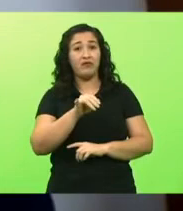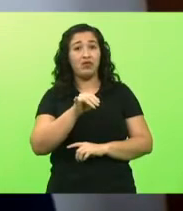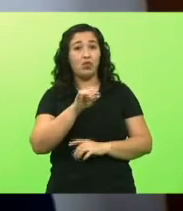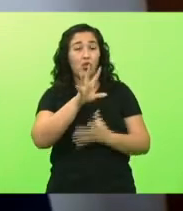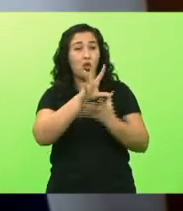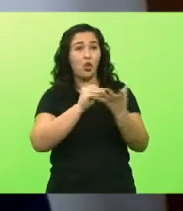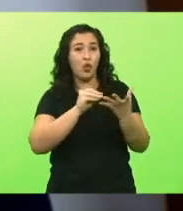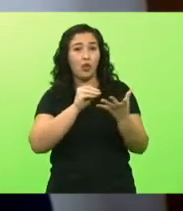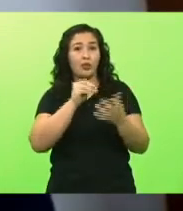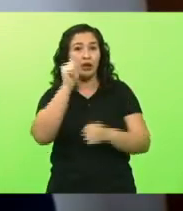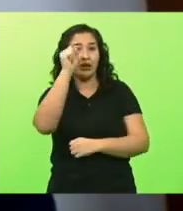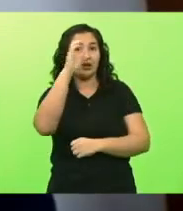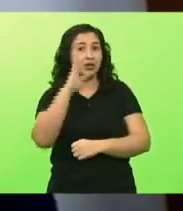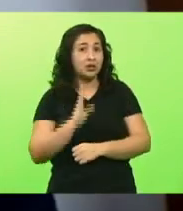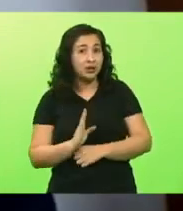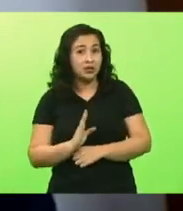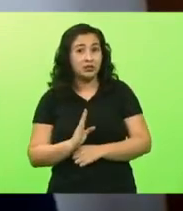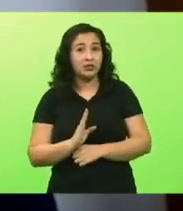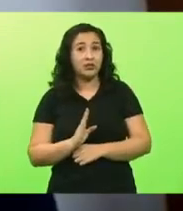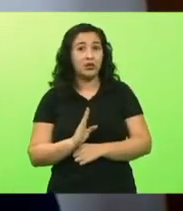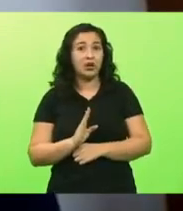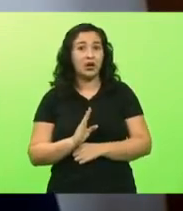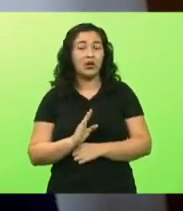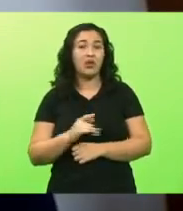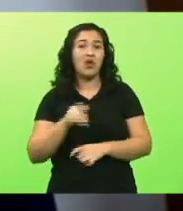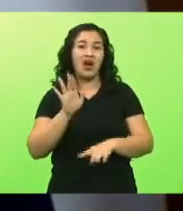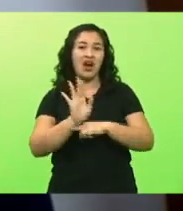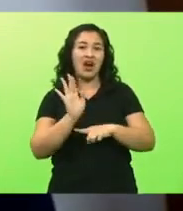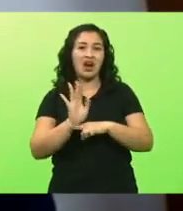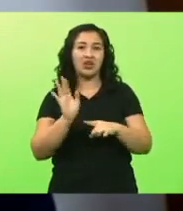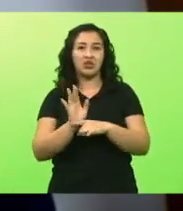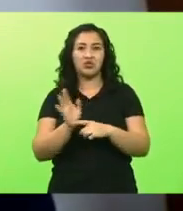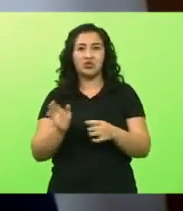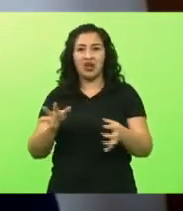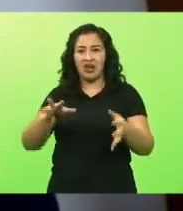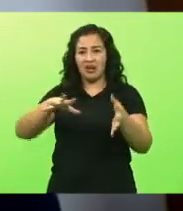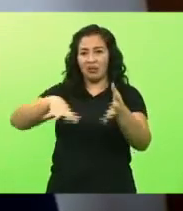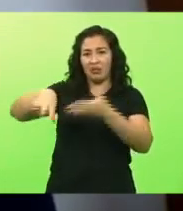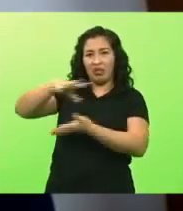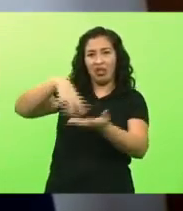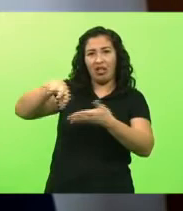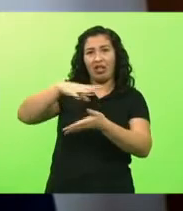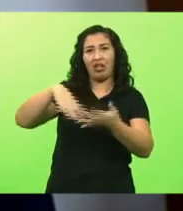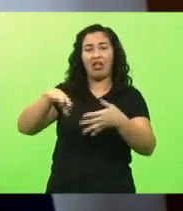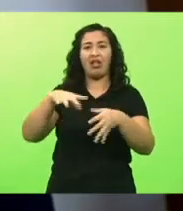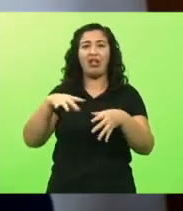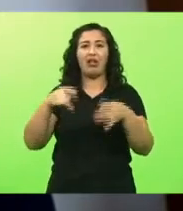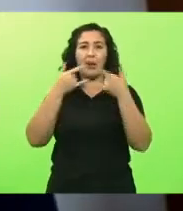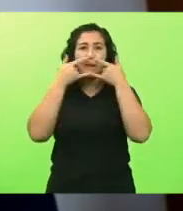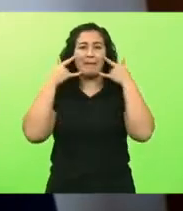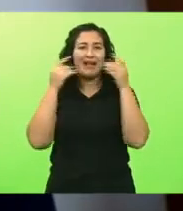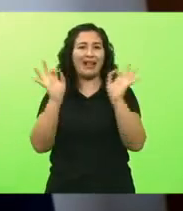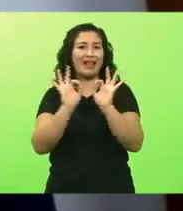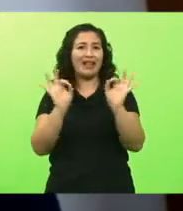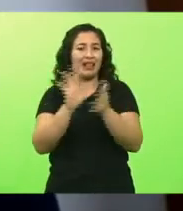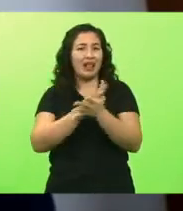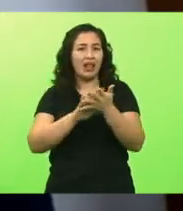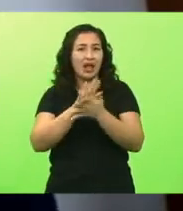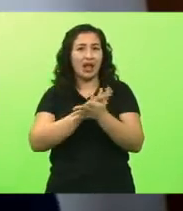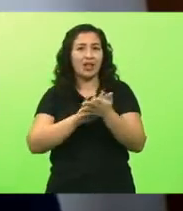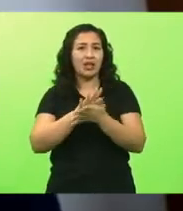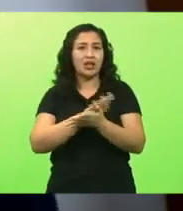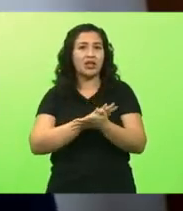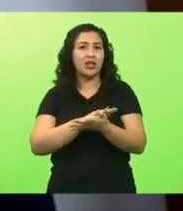andar sem máscara, promover aglomerações sem máscara, e a própria aglomeração promovida era